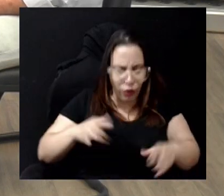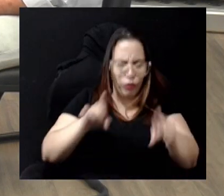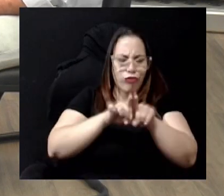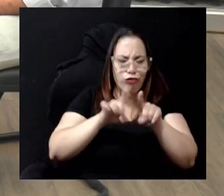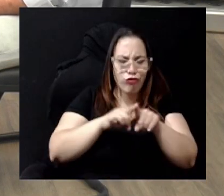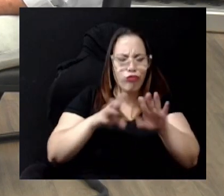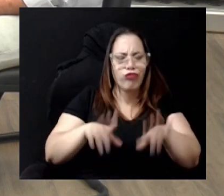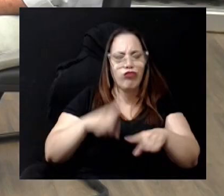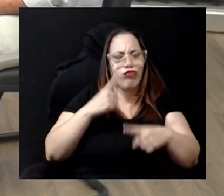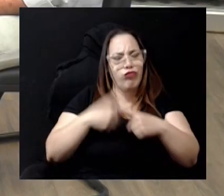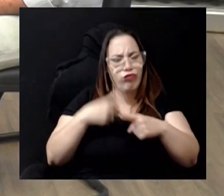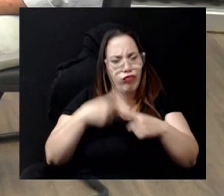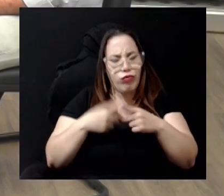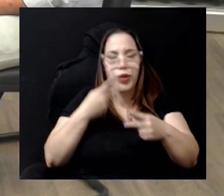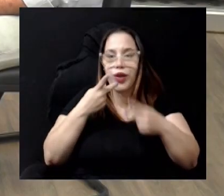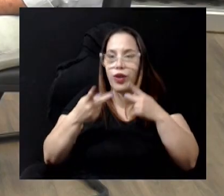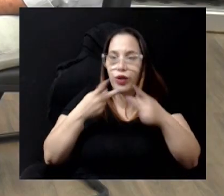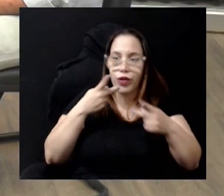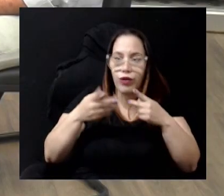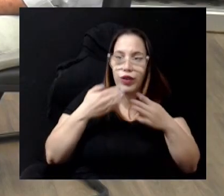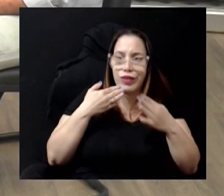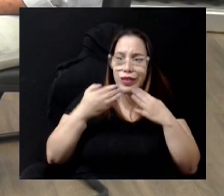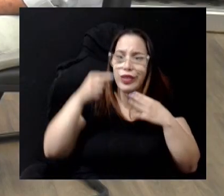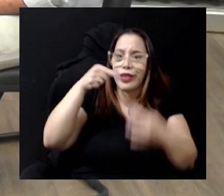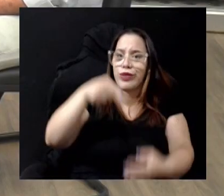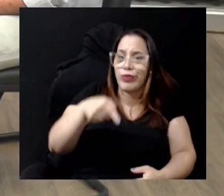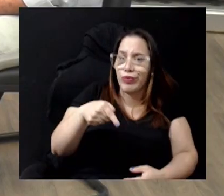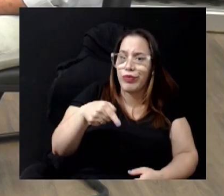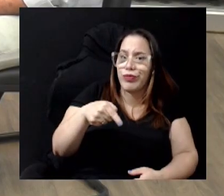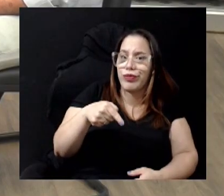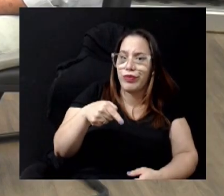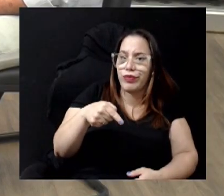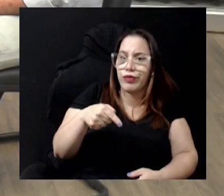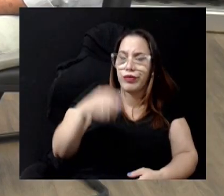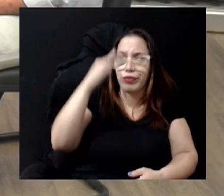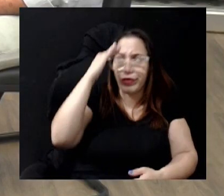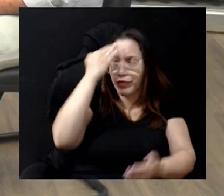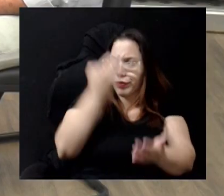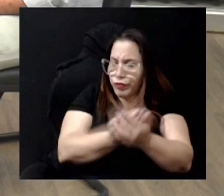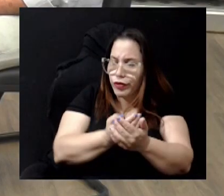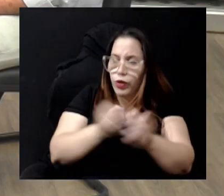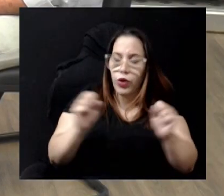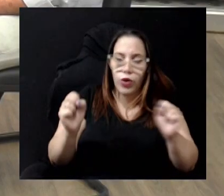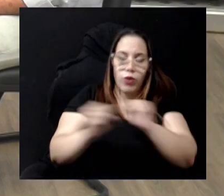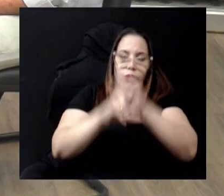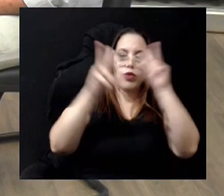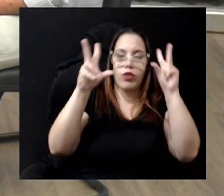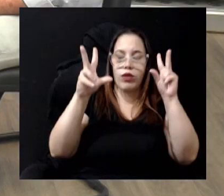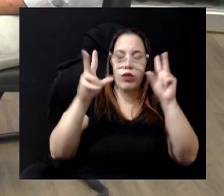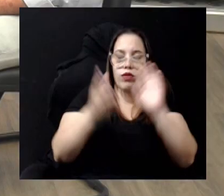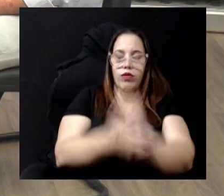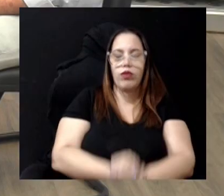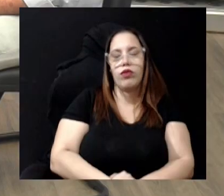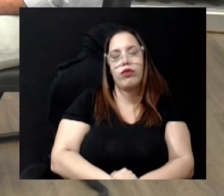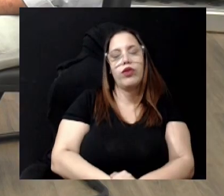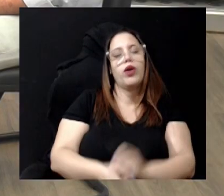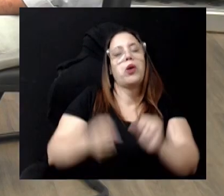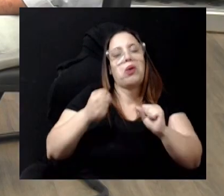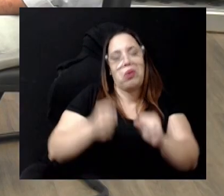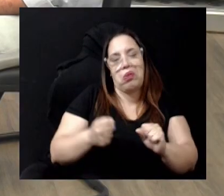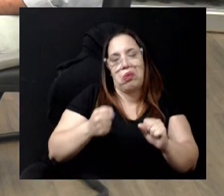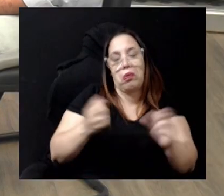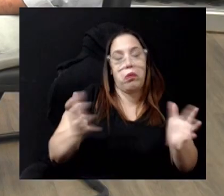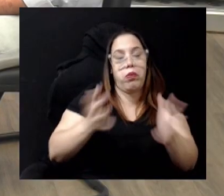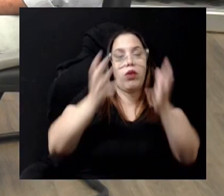nossa conversa aqui, eu acredito que ficou bem claro que o horário de verão ele pode sim ser um grande promotor